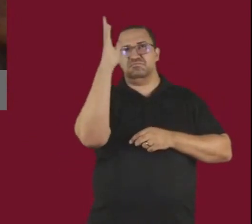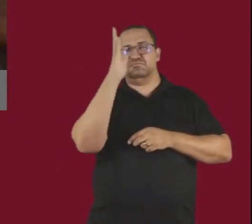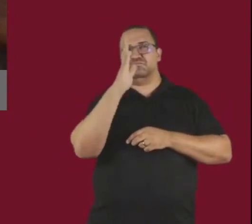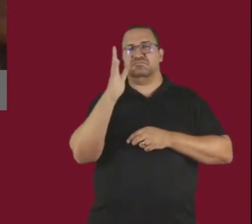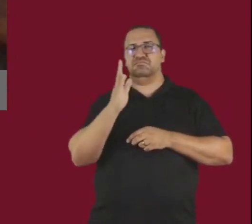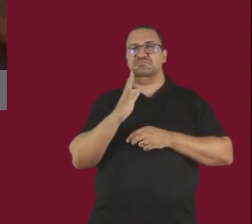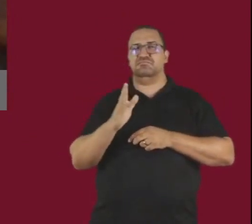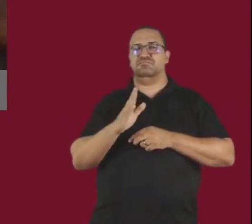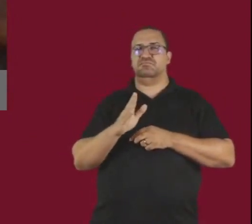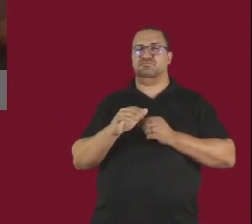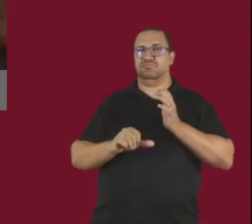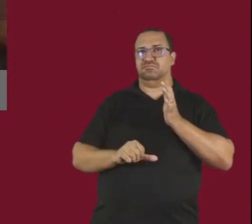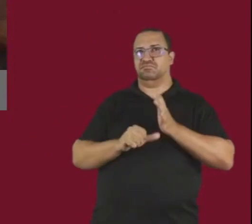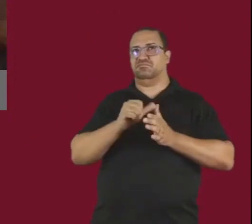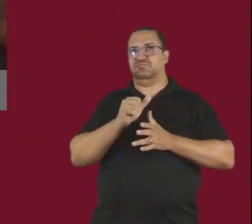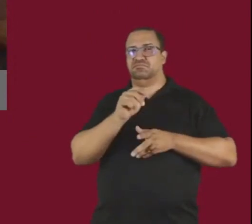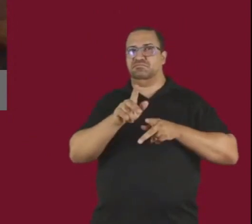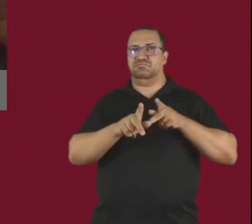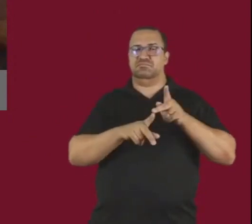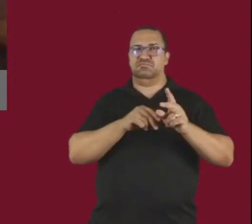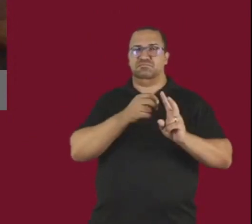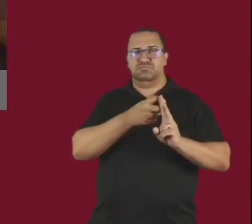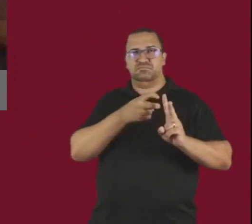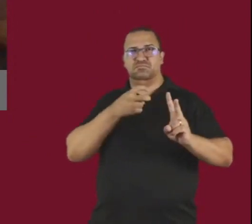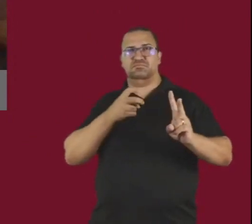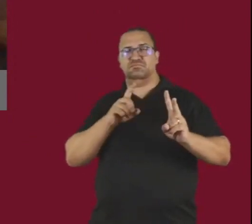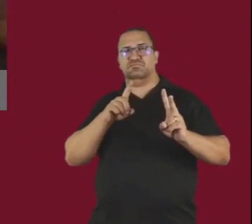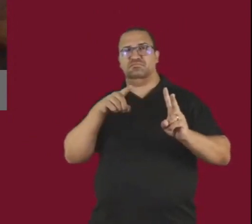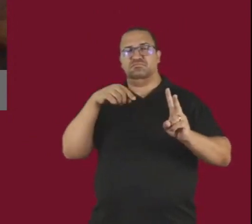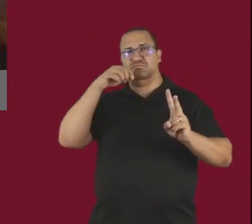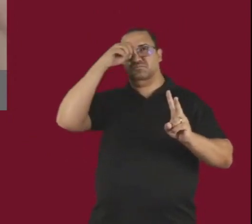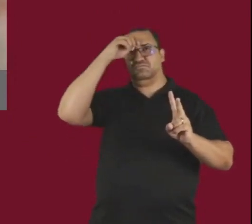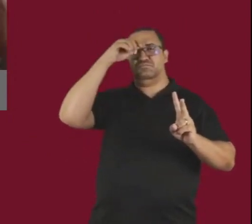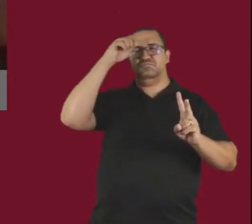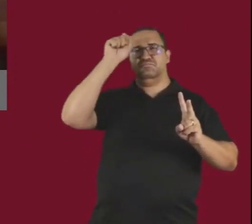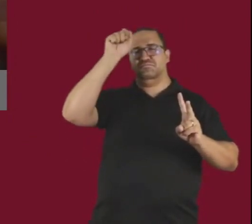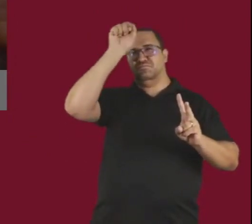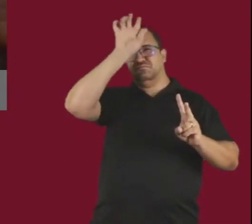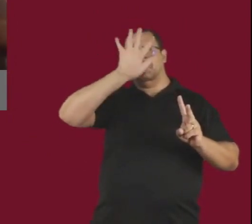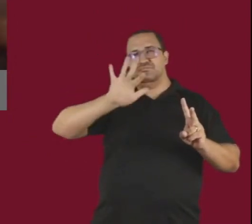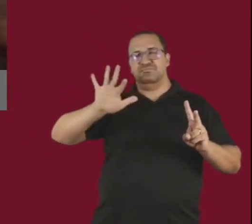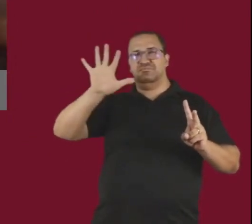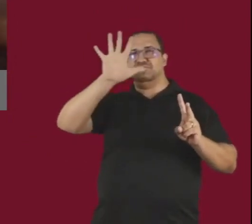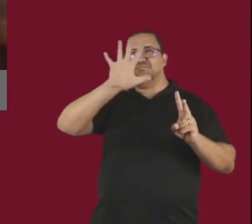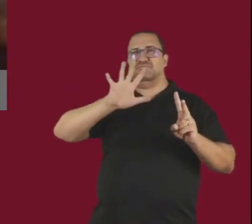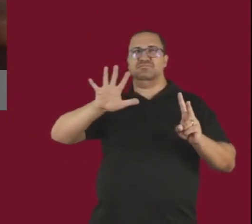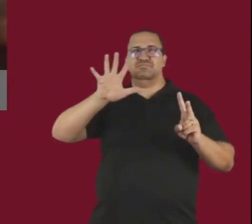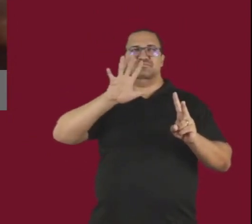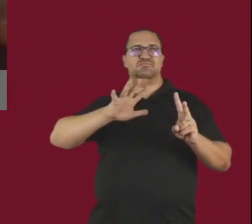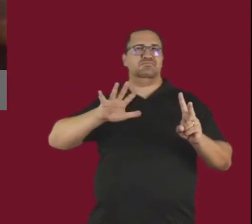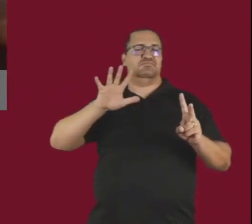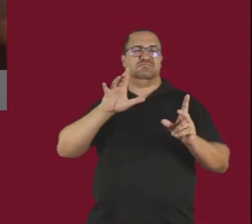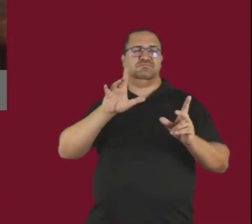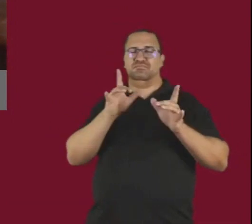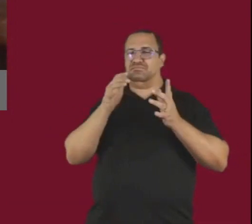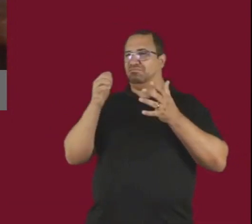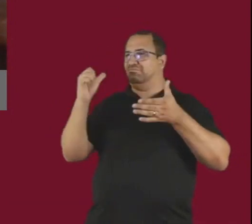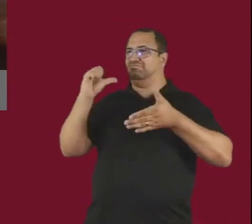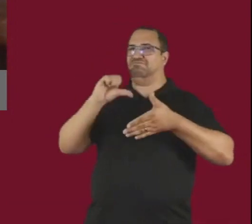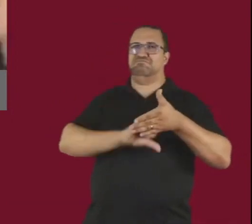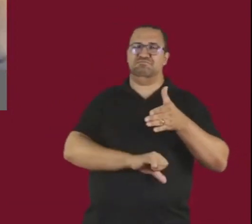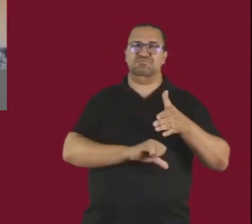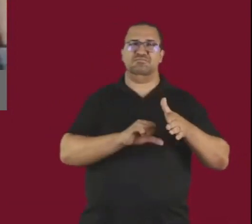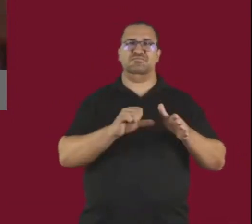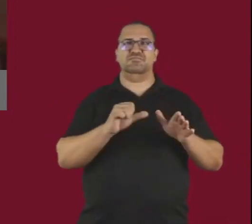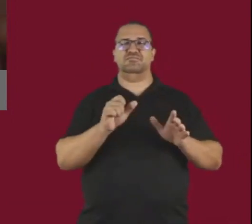africanos escravizados. Então, o negacionismo virou